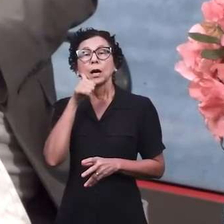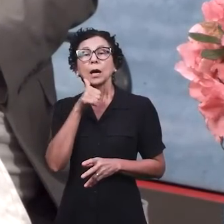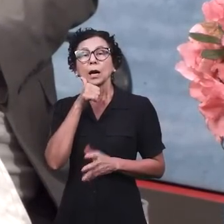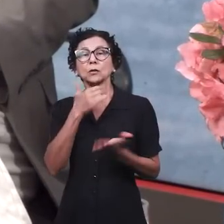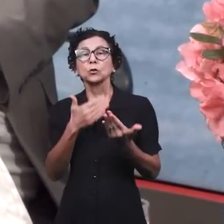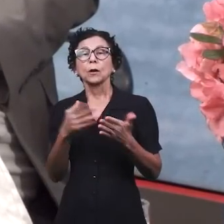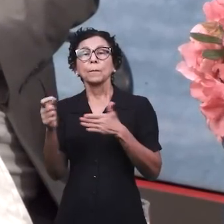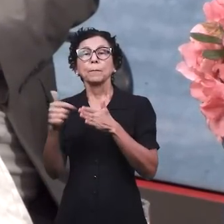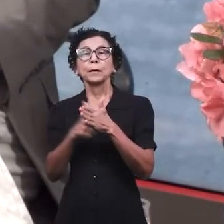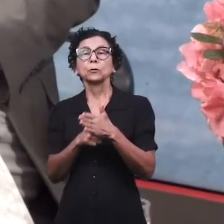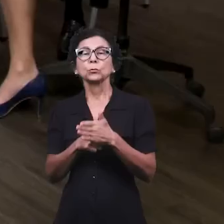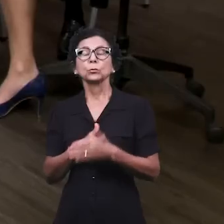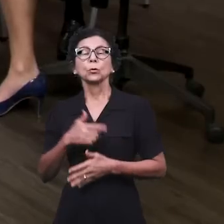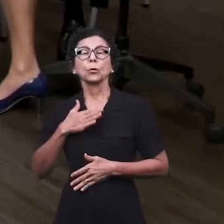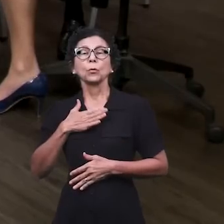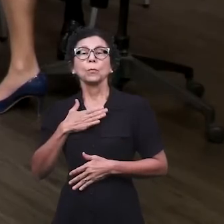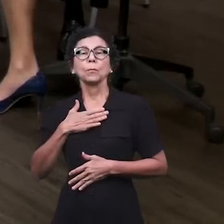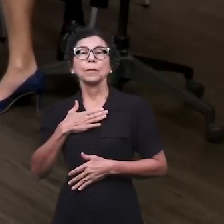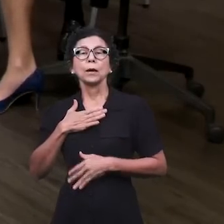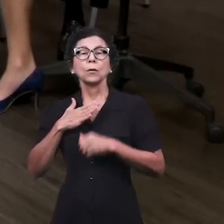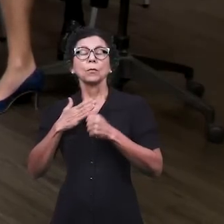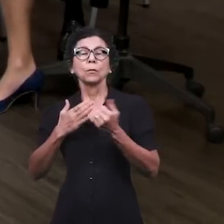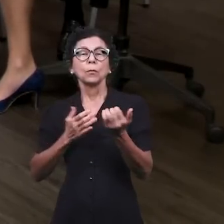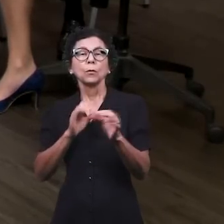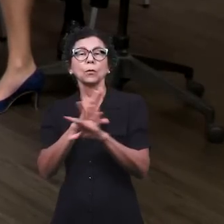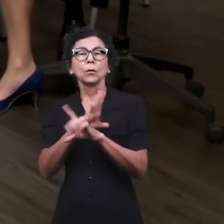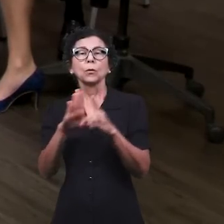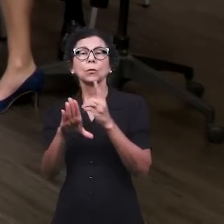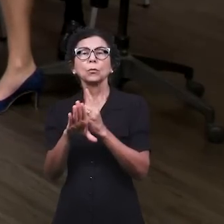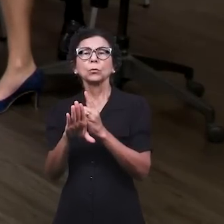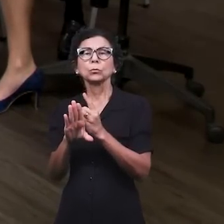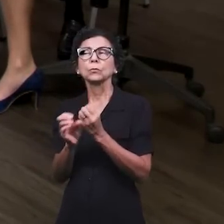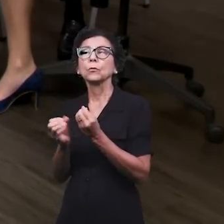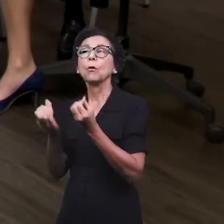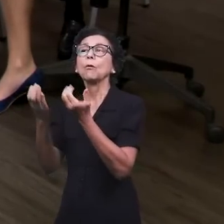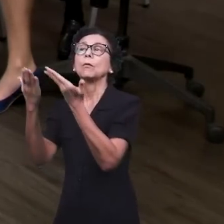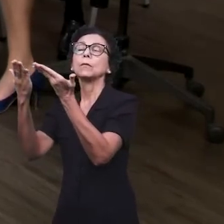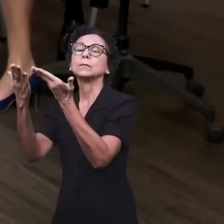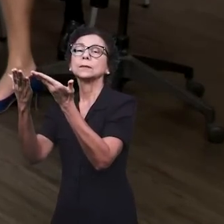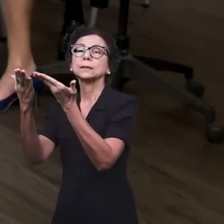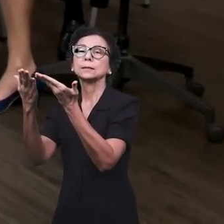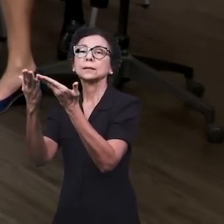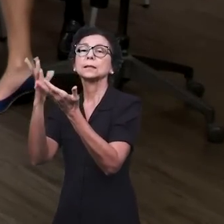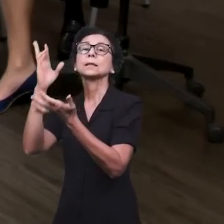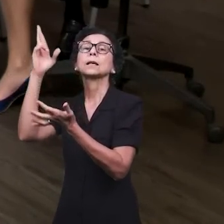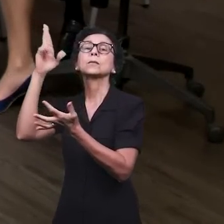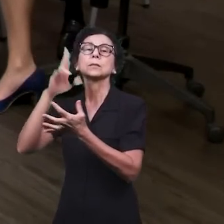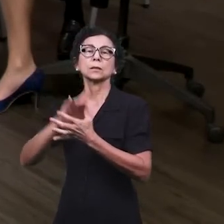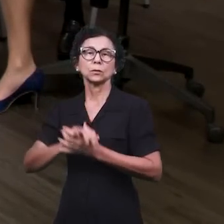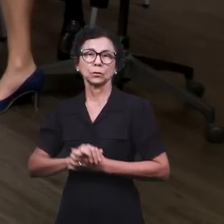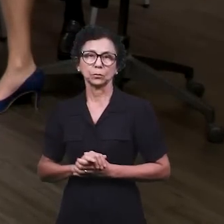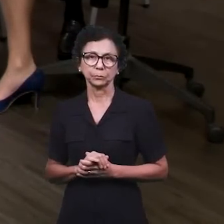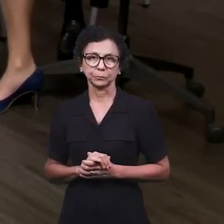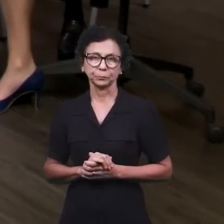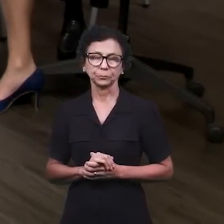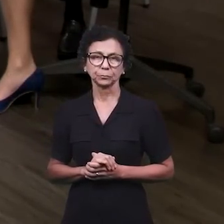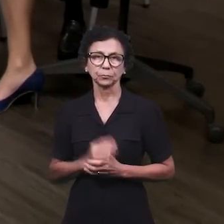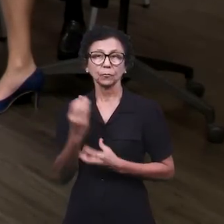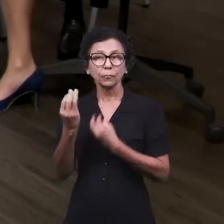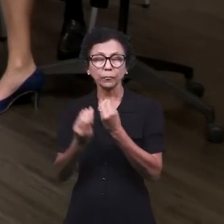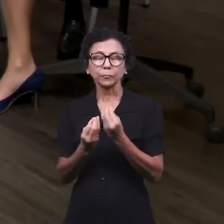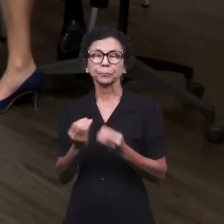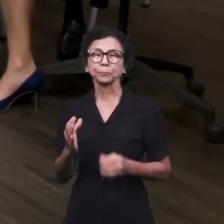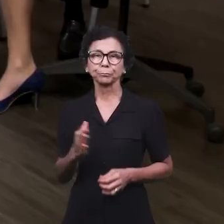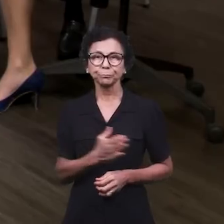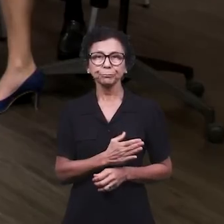culto, entendeu? Isso é importante. Você vai ao culto, você vai oferecer o culto, a participação sua no culto. Porque